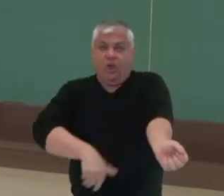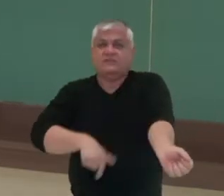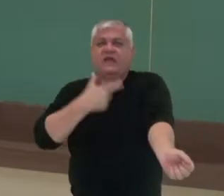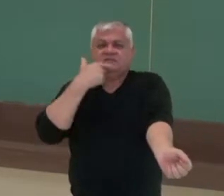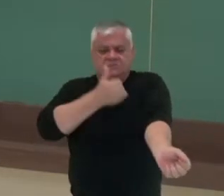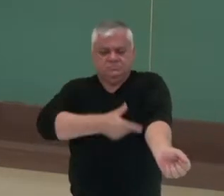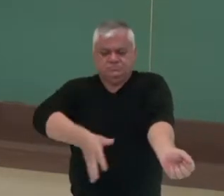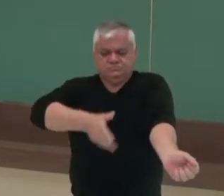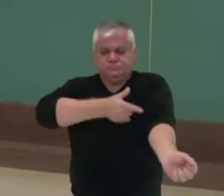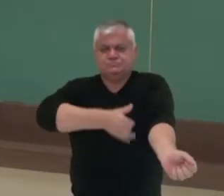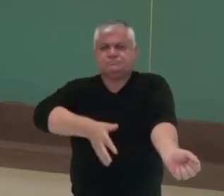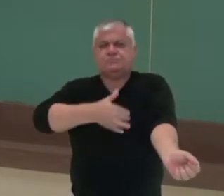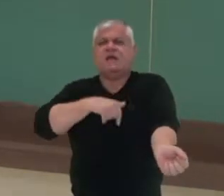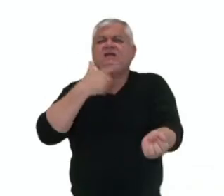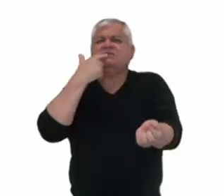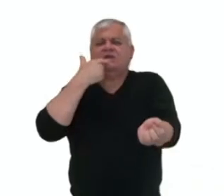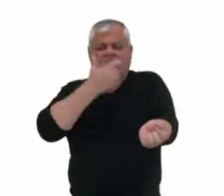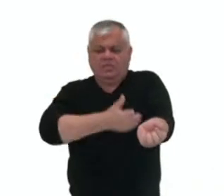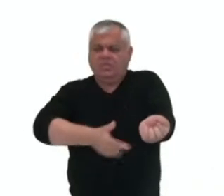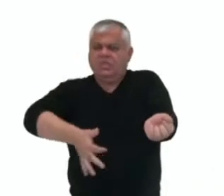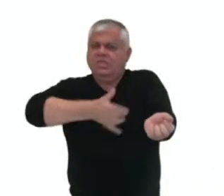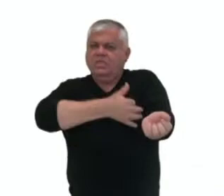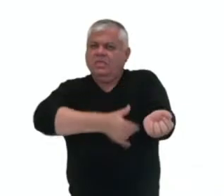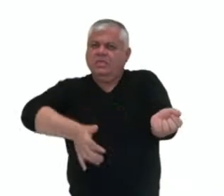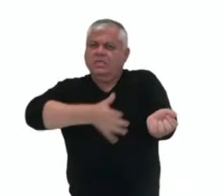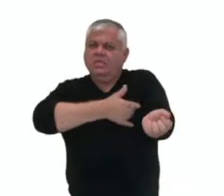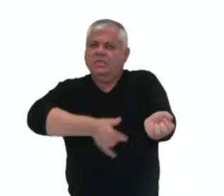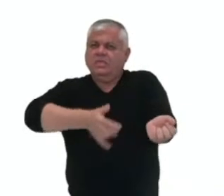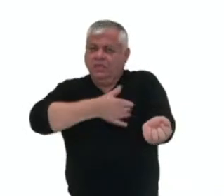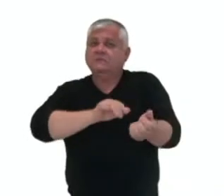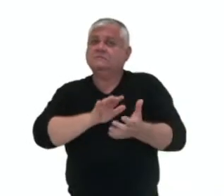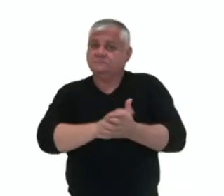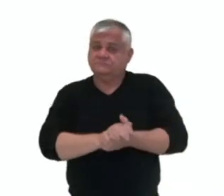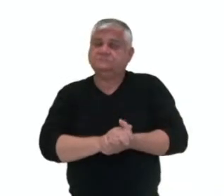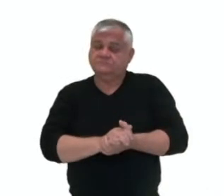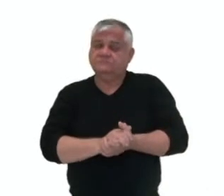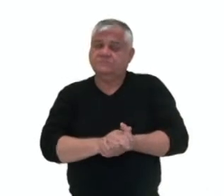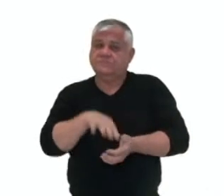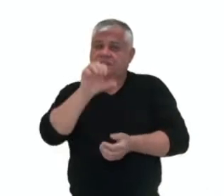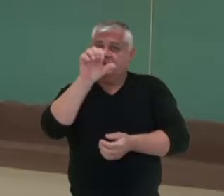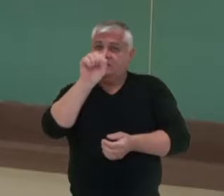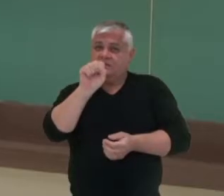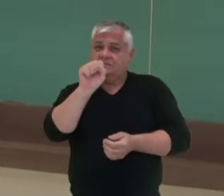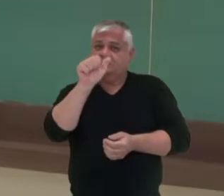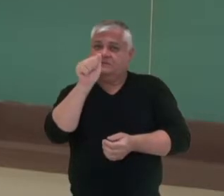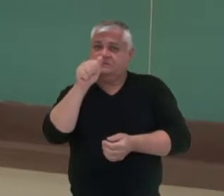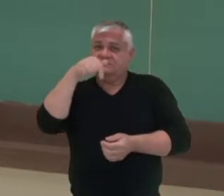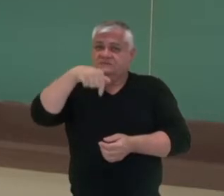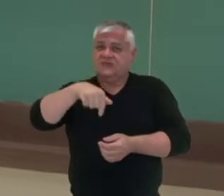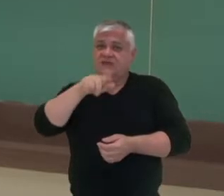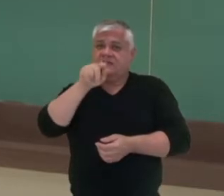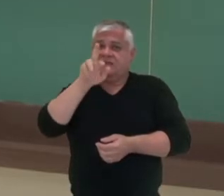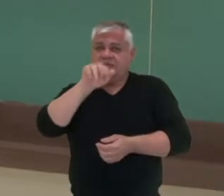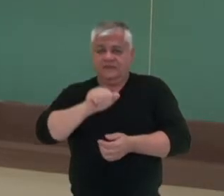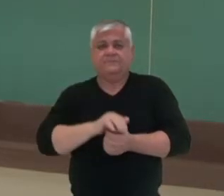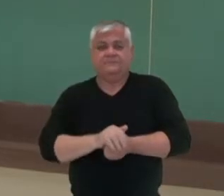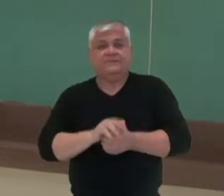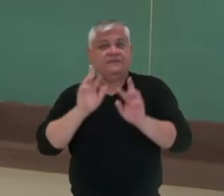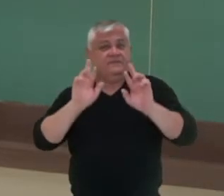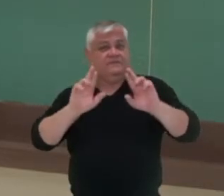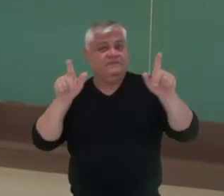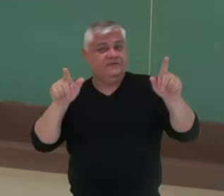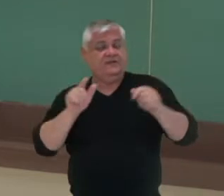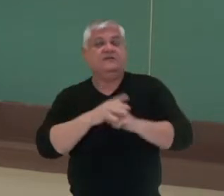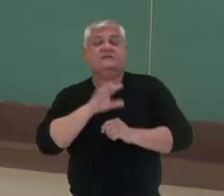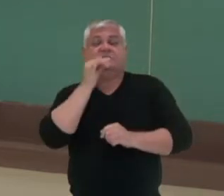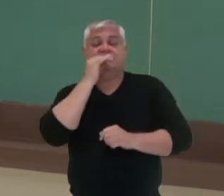aquele sangue ficar vazando, né? A diferença entre a sangria e a transfusão é que quando você